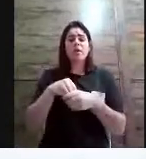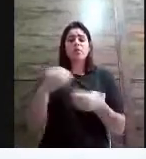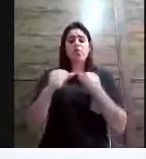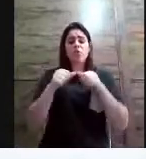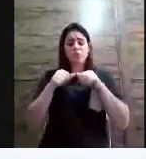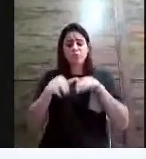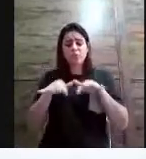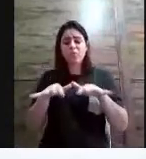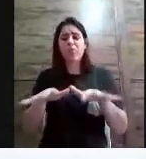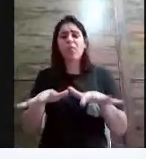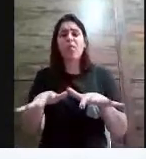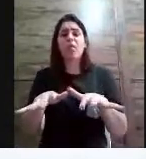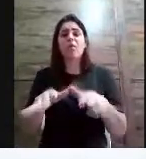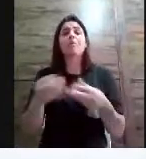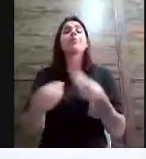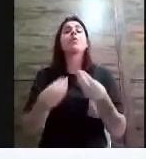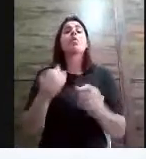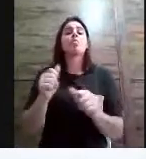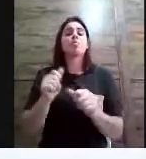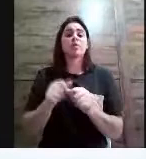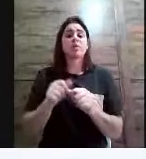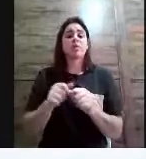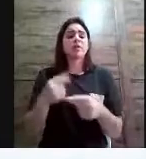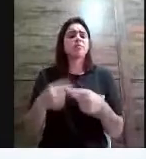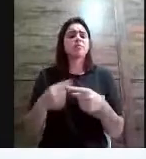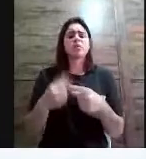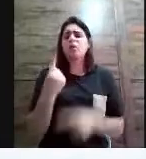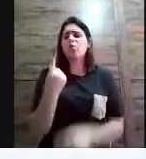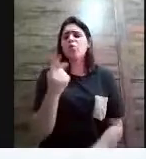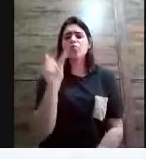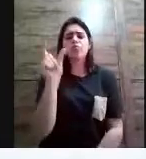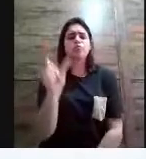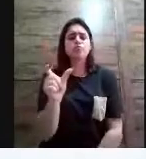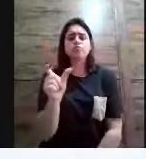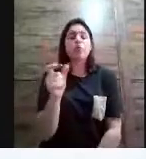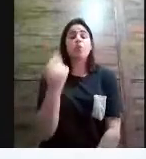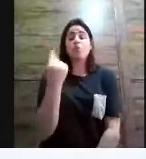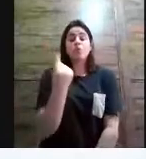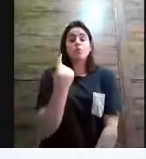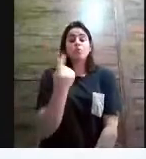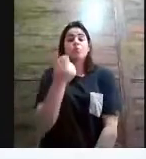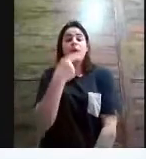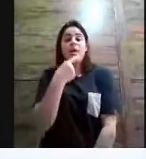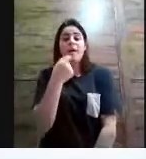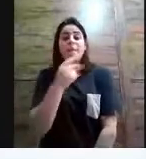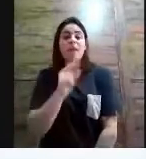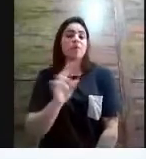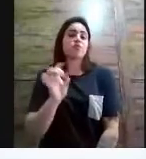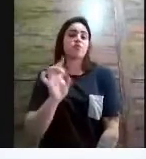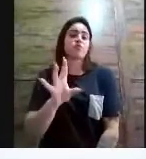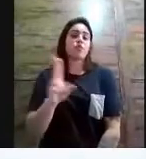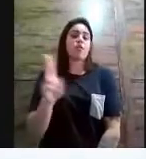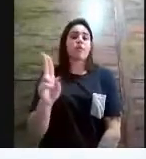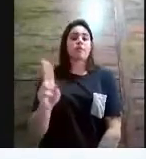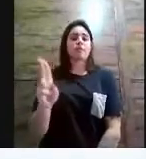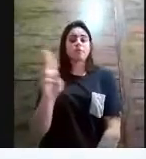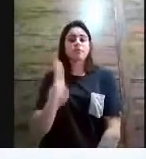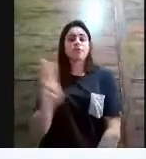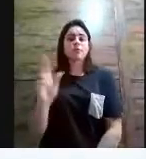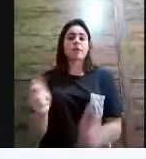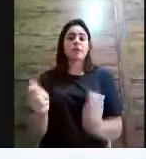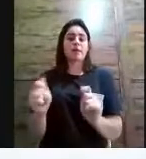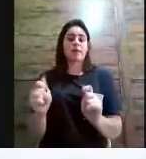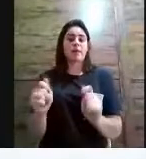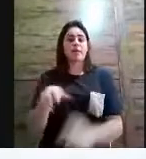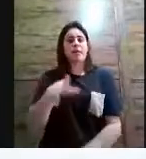replicava, por que o AZT fez efeito. Descobriu-se que ele era, vamos dizer assim, o irmão gêmeo